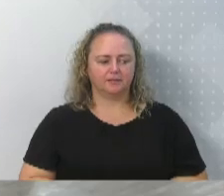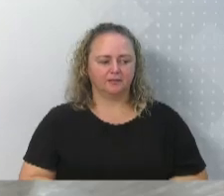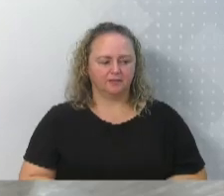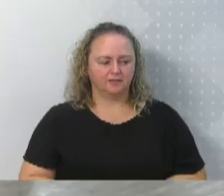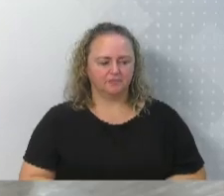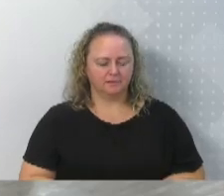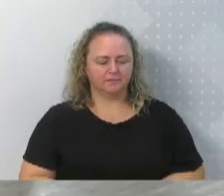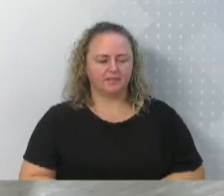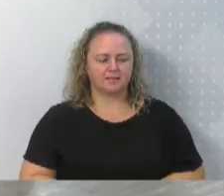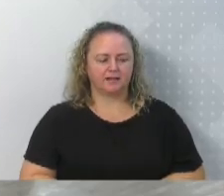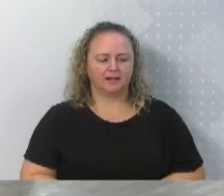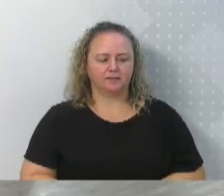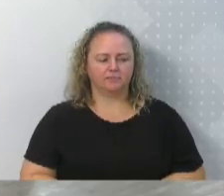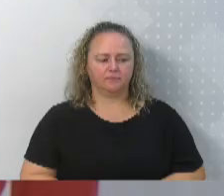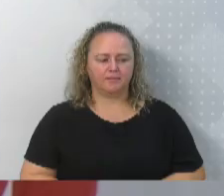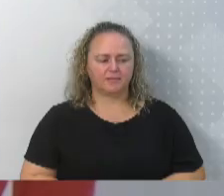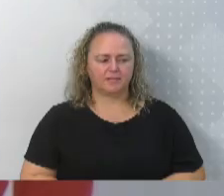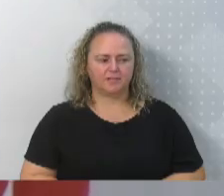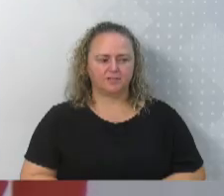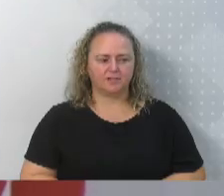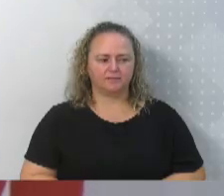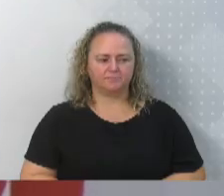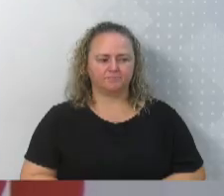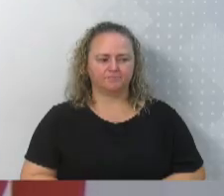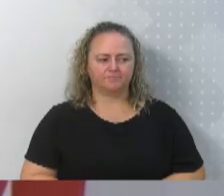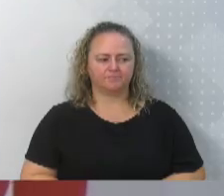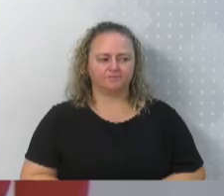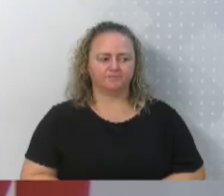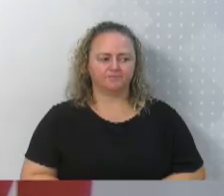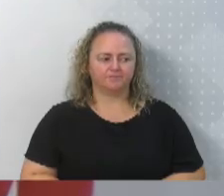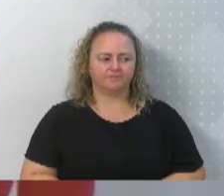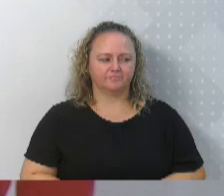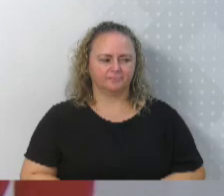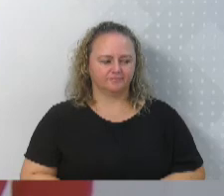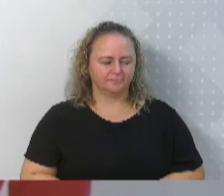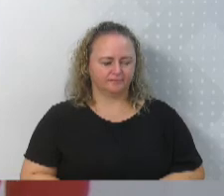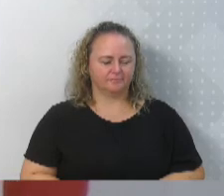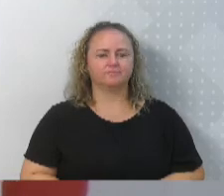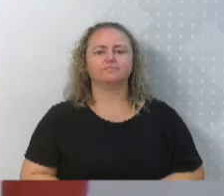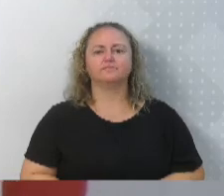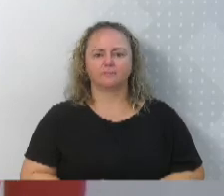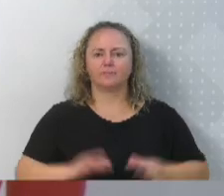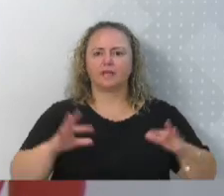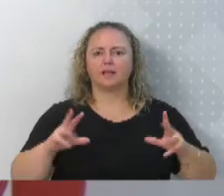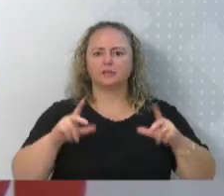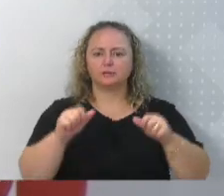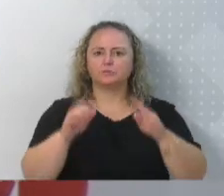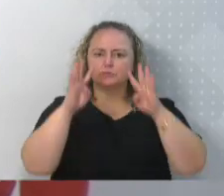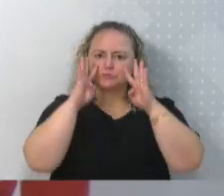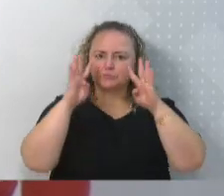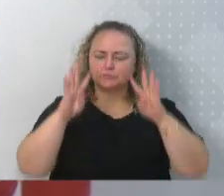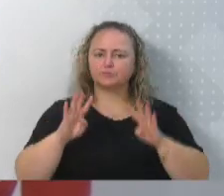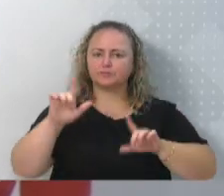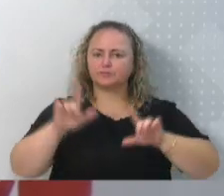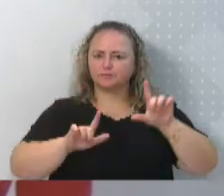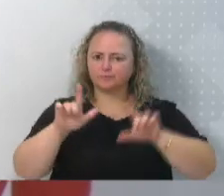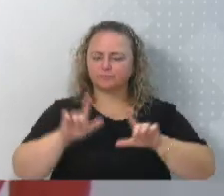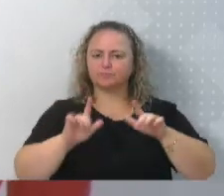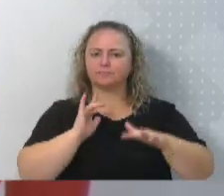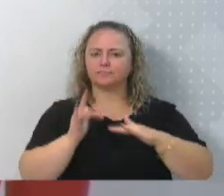Carlos vereadores todos aqueles que nos assistem também pela tvl pelas redes